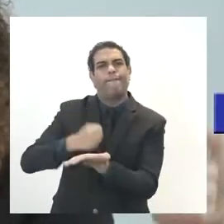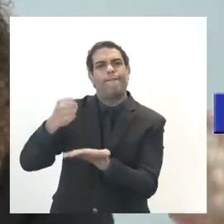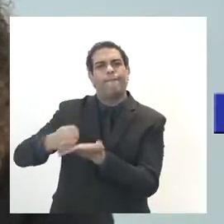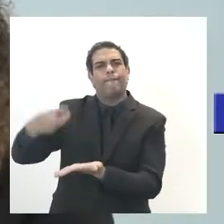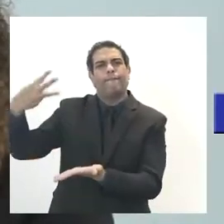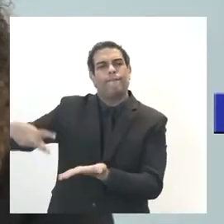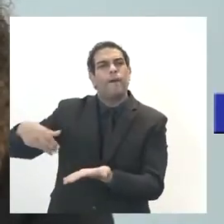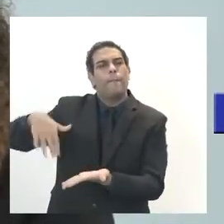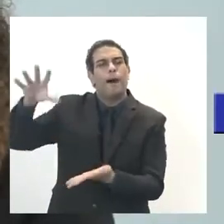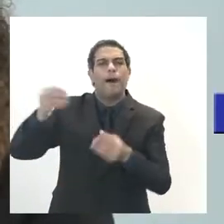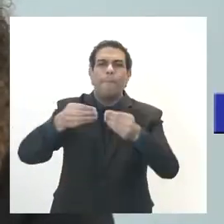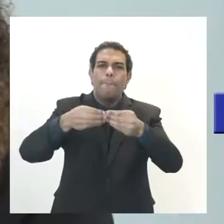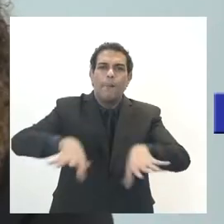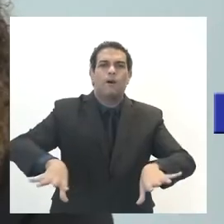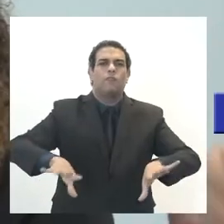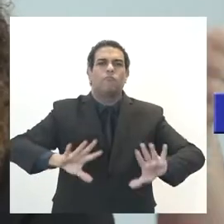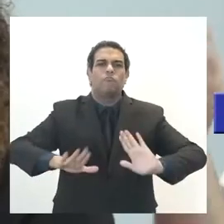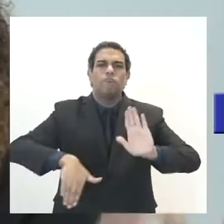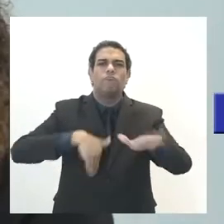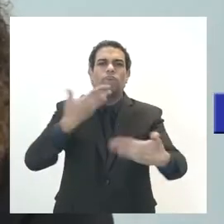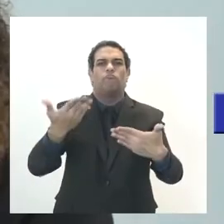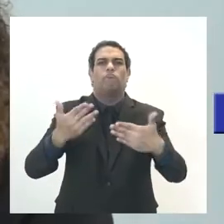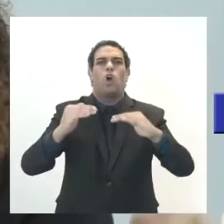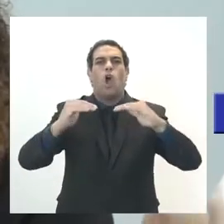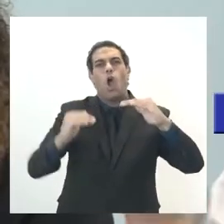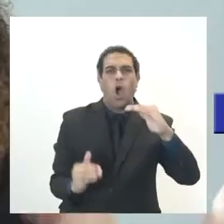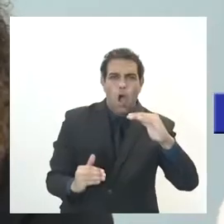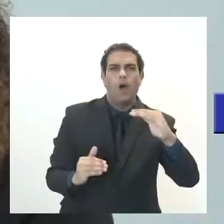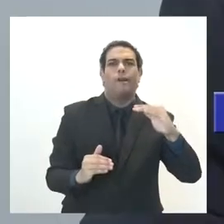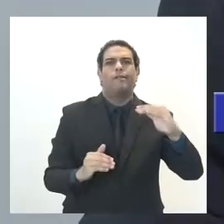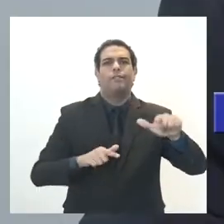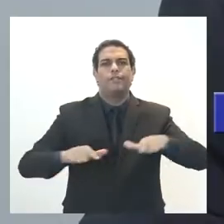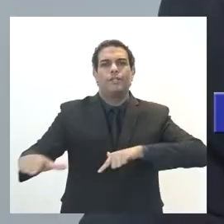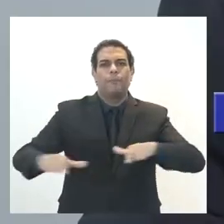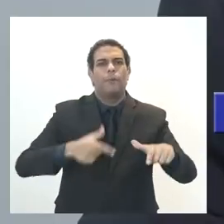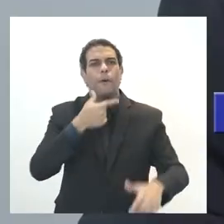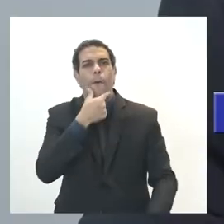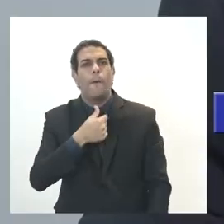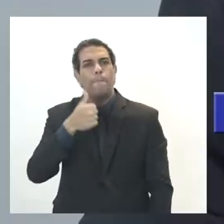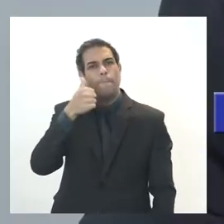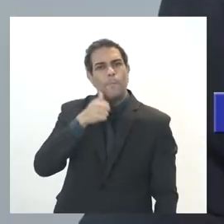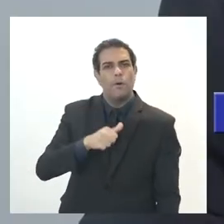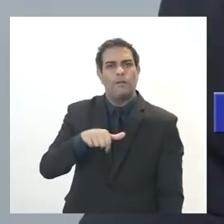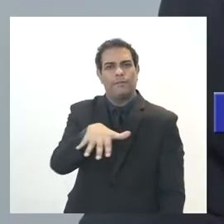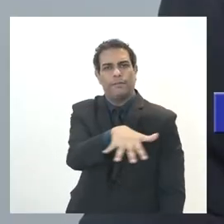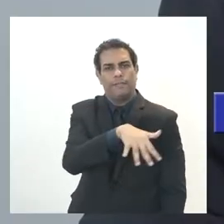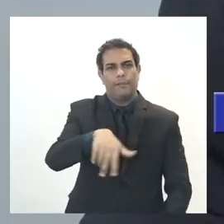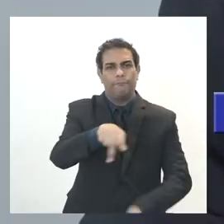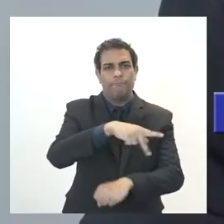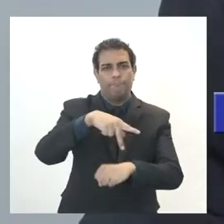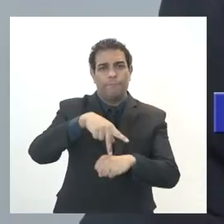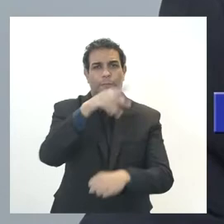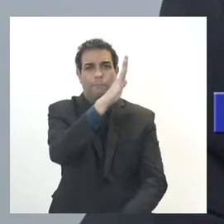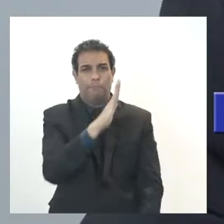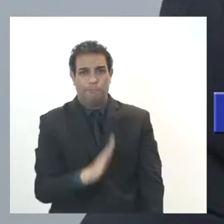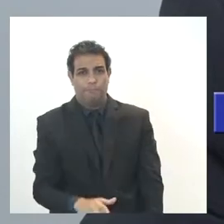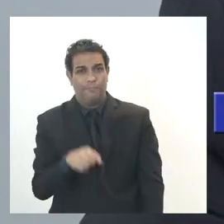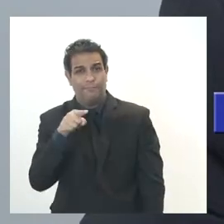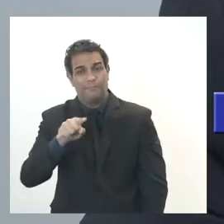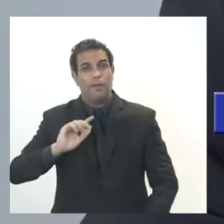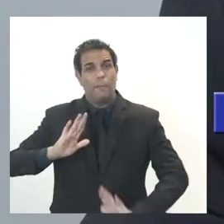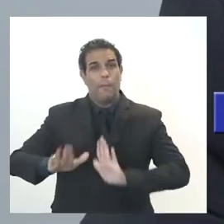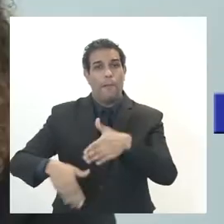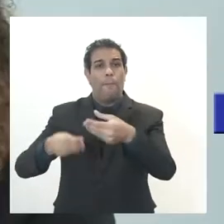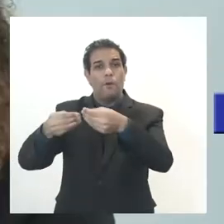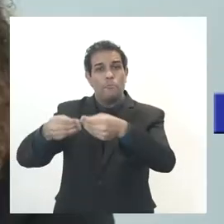aprofundar ainda mais o processo de submissão das trabalhadoras e dos trabalhadores através desse processo